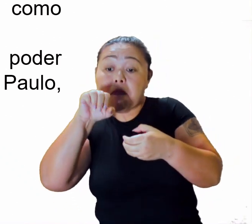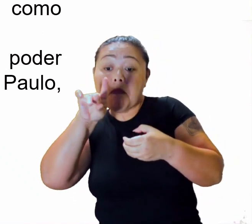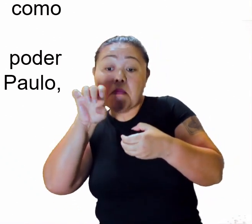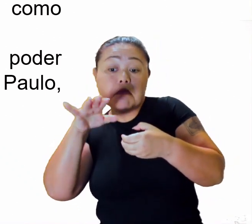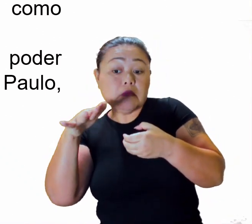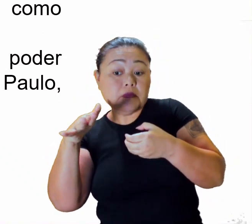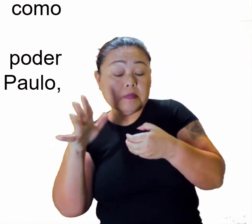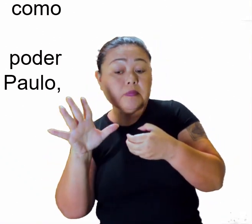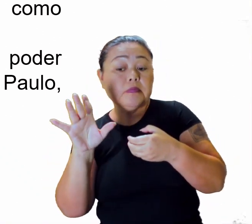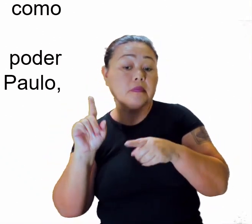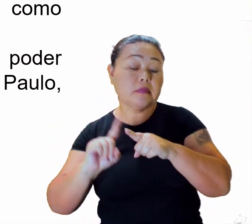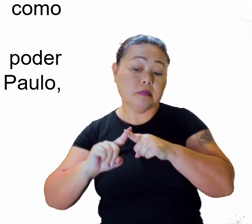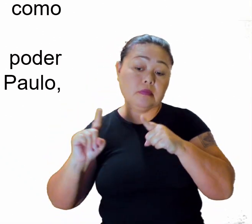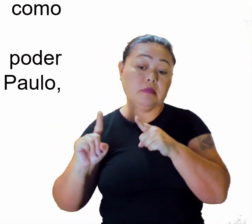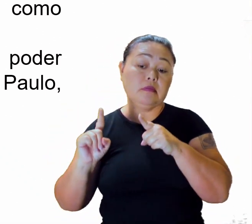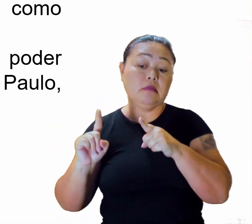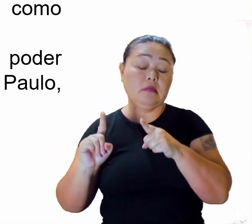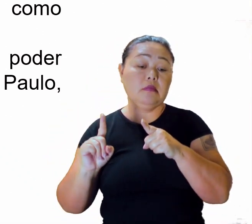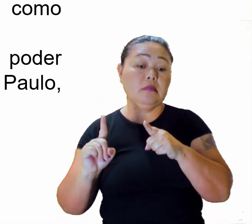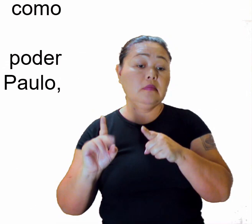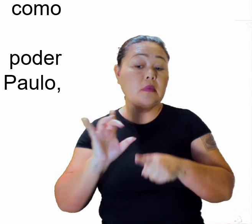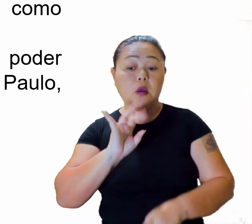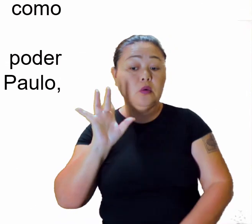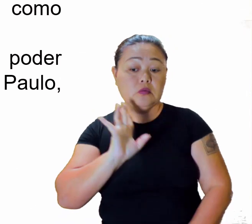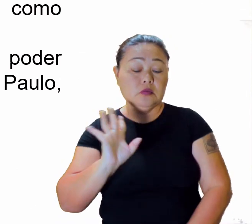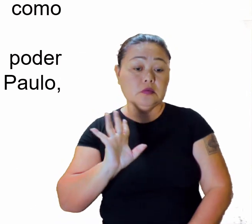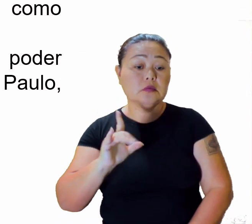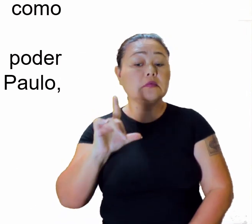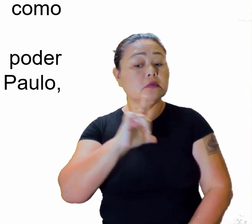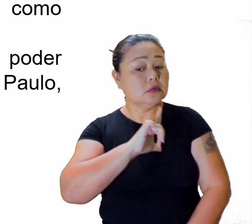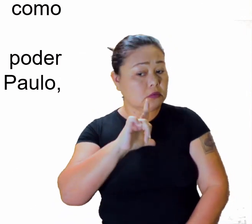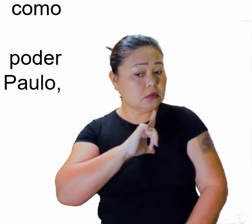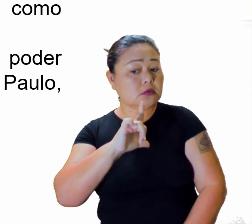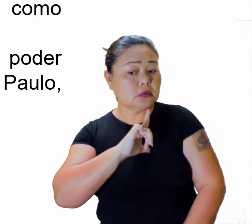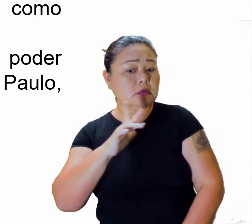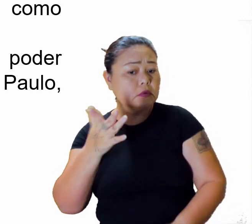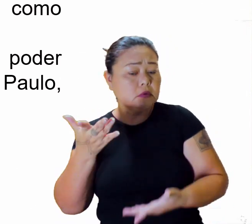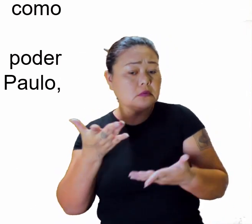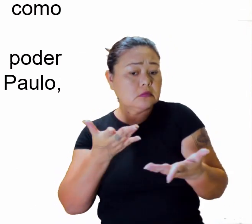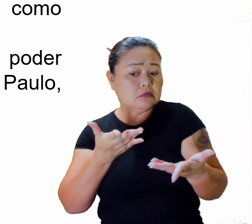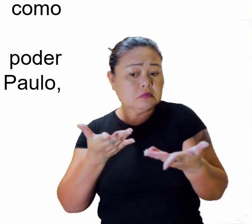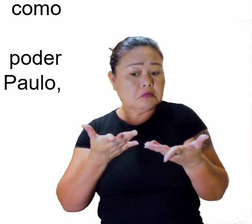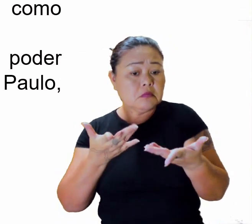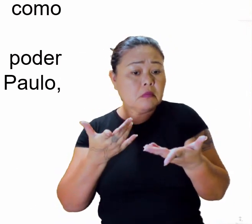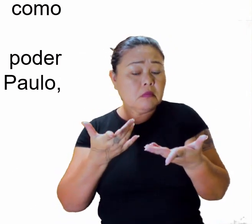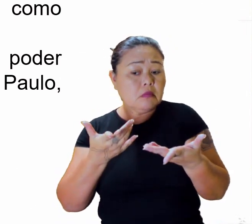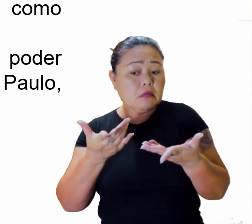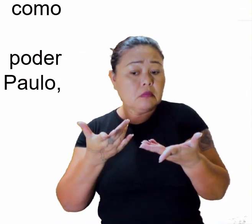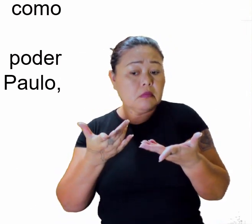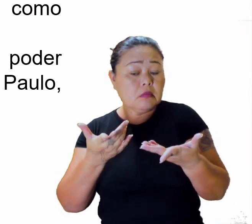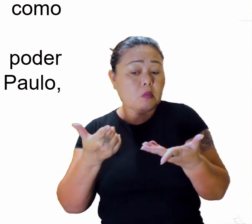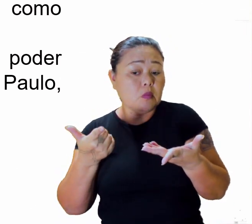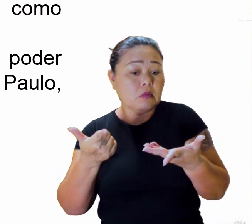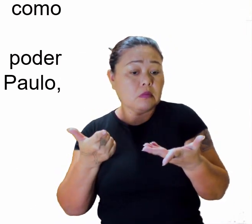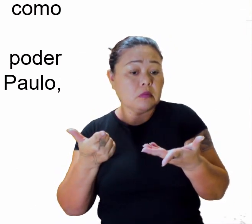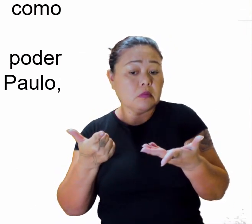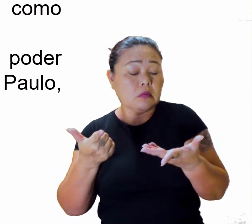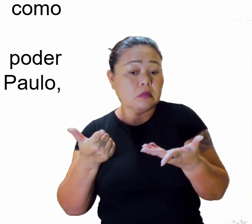né? Mas não vai ser isso. Ela tem a ver, mas ela não vai dar